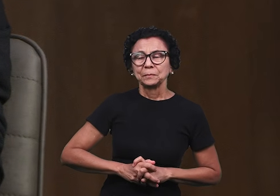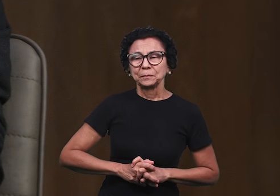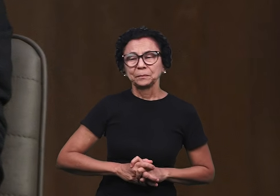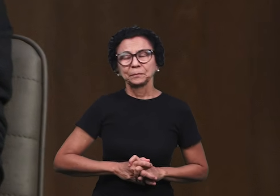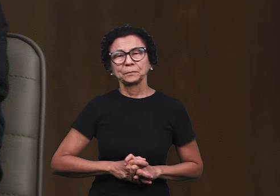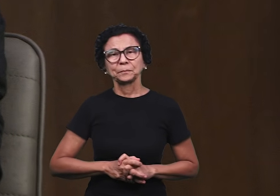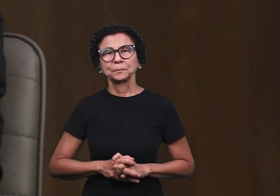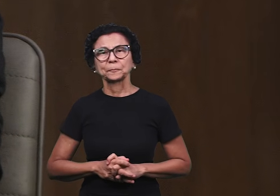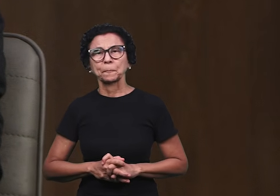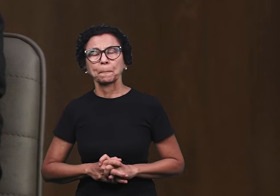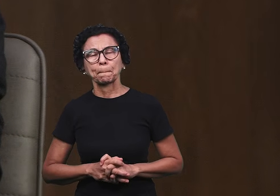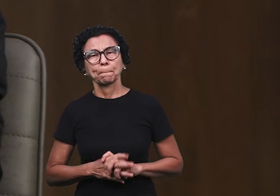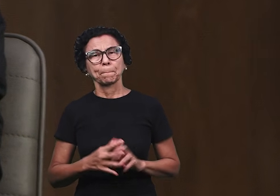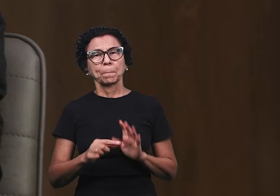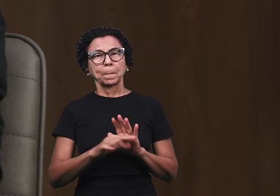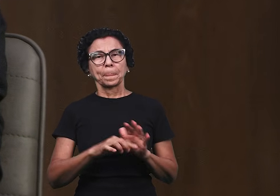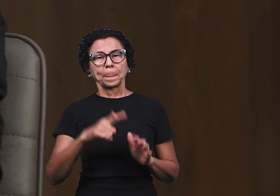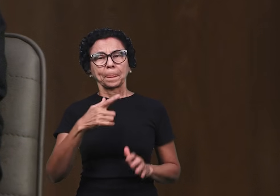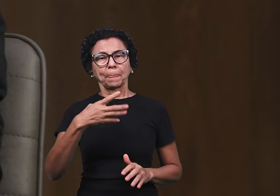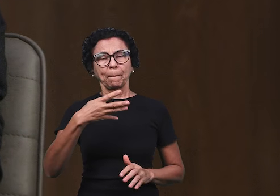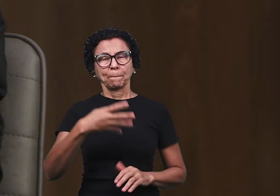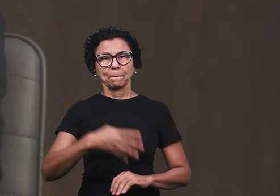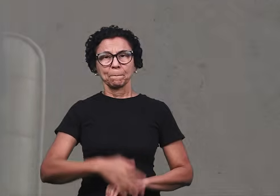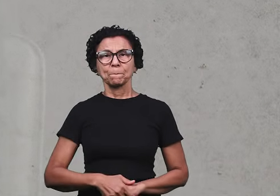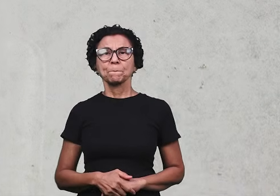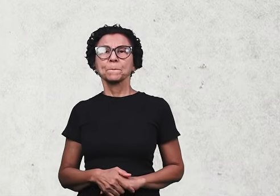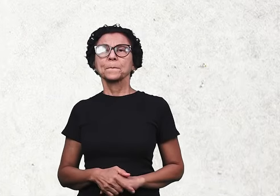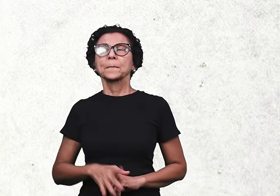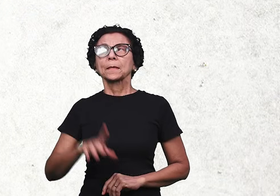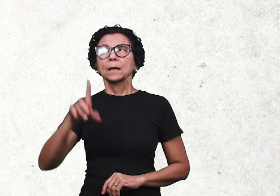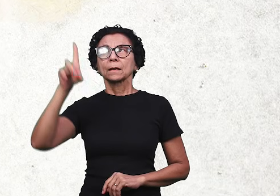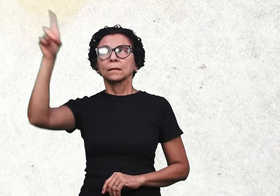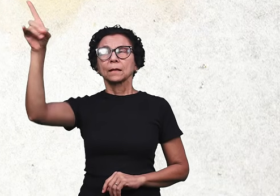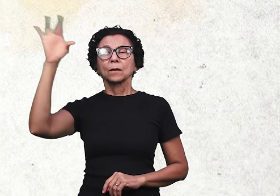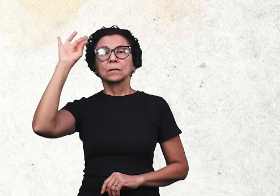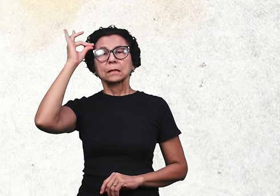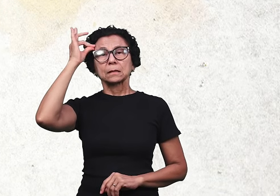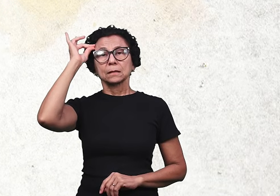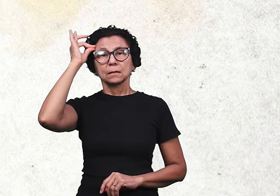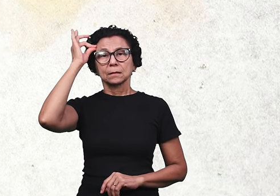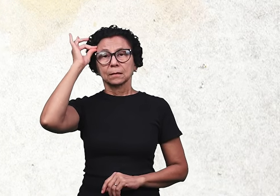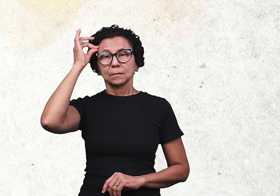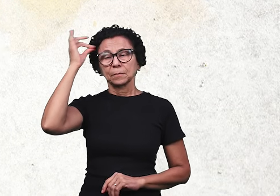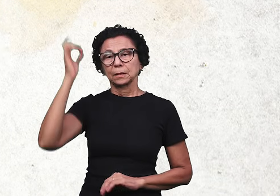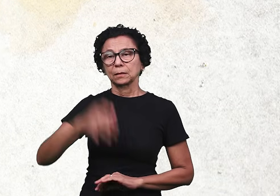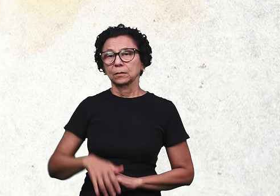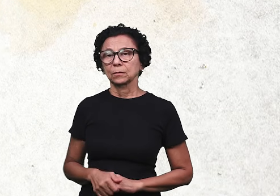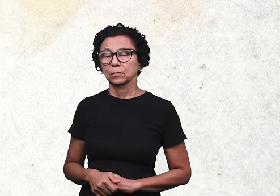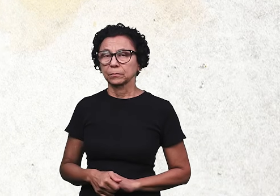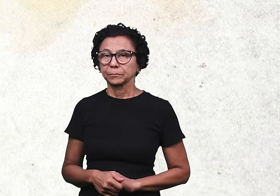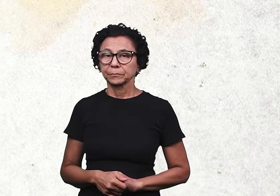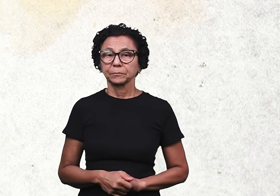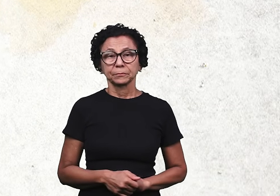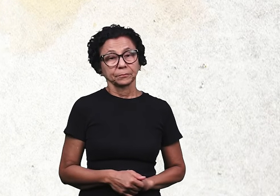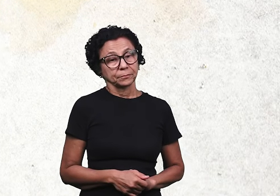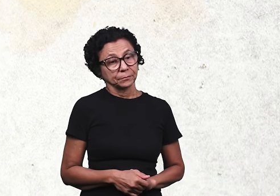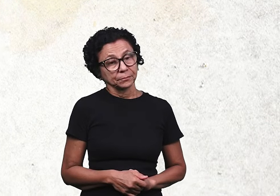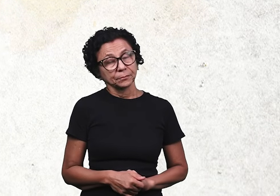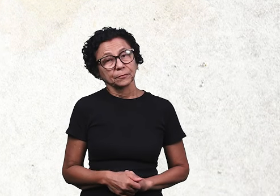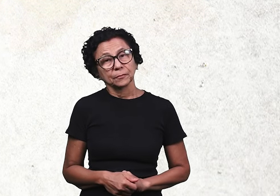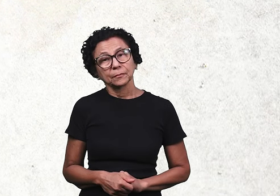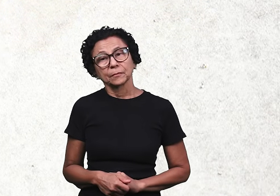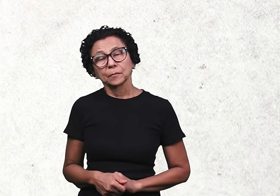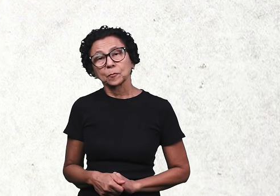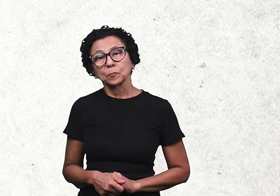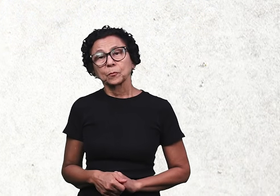quer se relacionar com o homem? Aí a resposta vem no 24, porque fala, porque Deus é espírito e importa